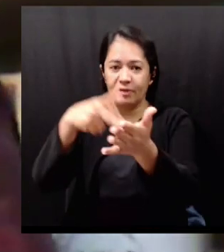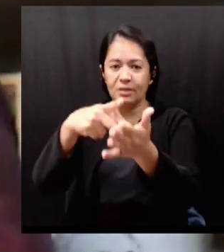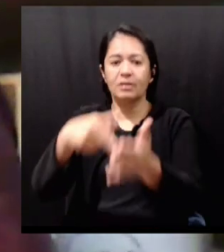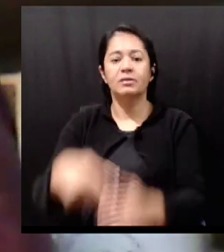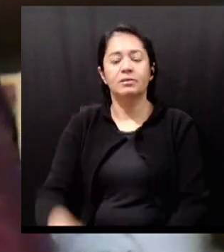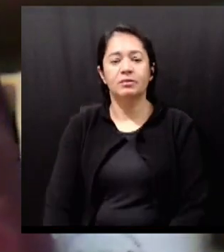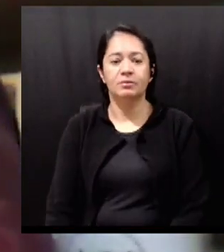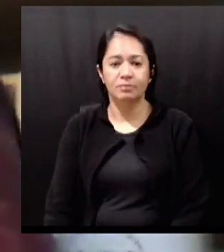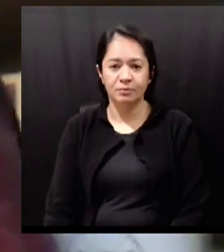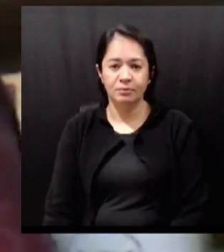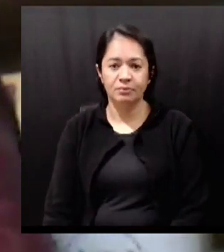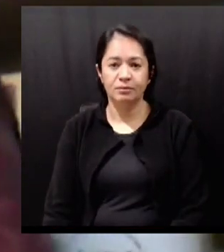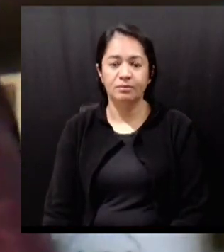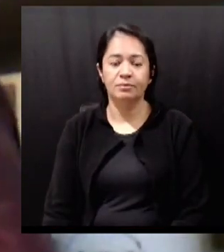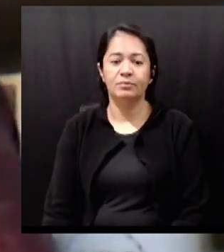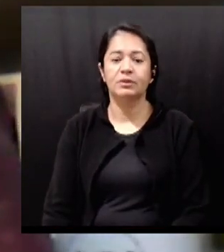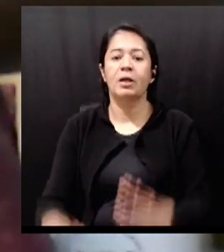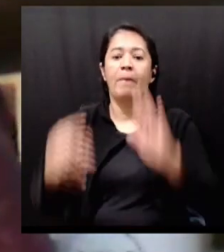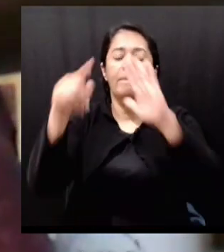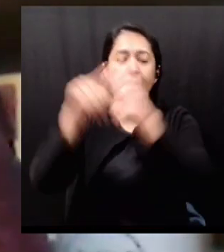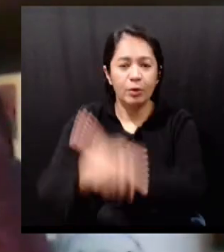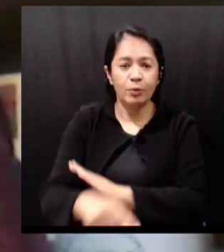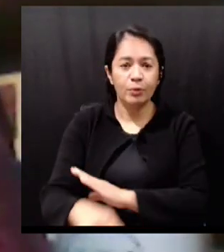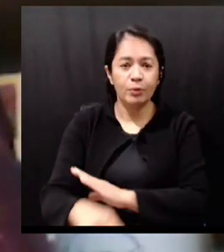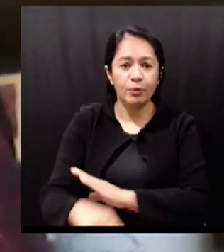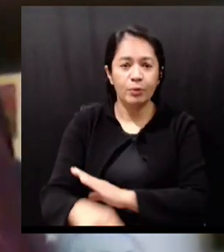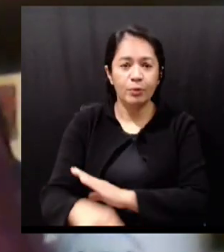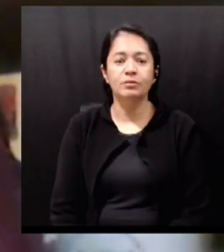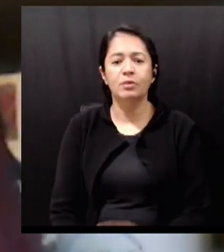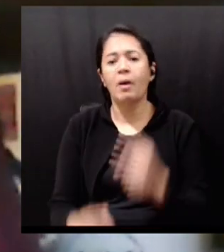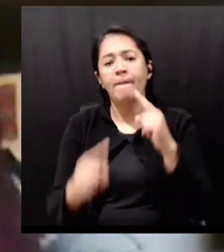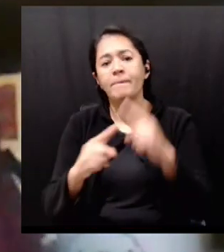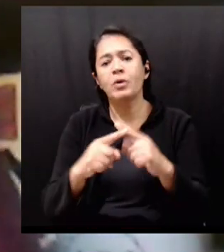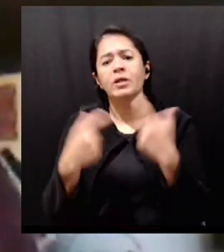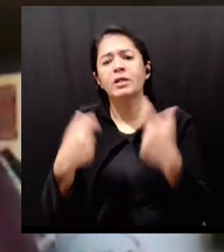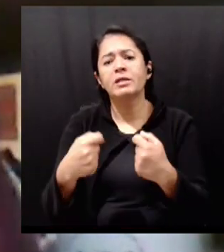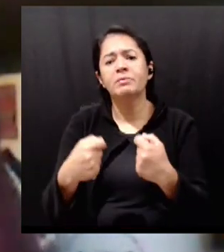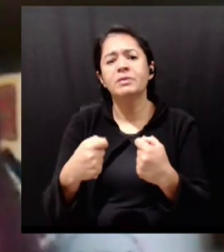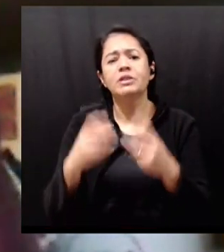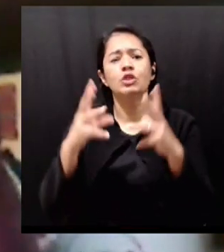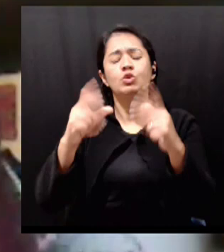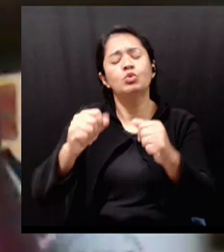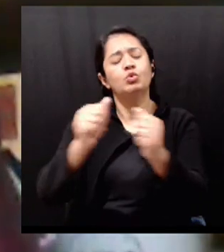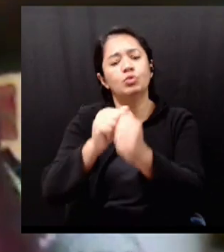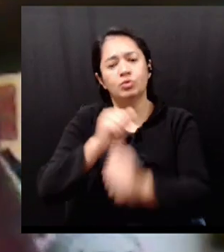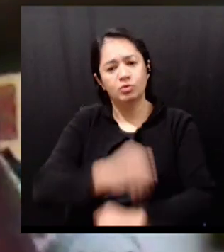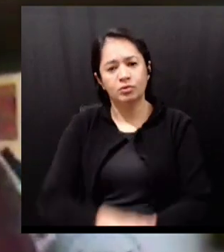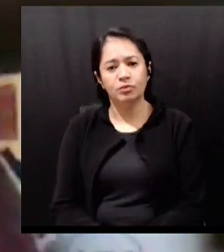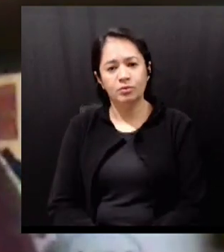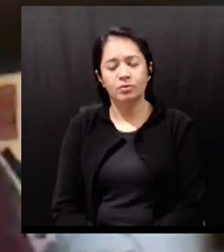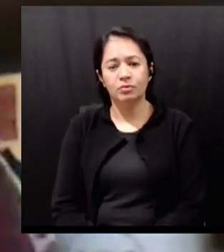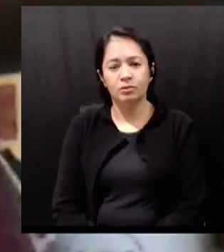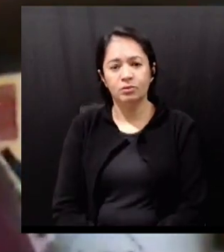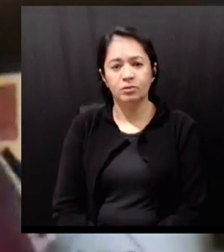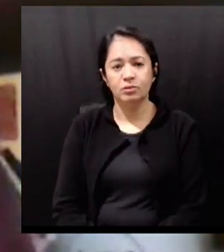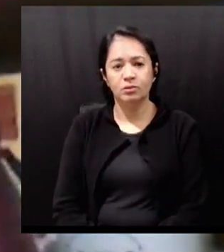eu pergunto: por que que precisa ser tudo de uma vez só? Quando a gente sai para trabalhar fora, a